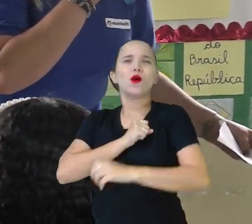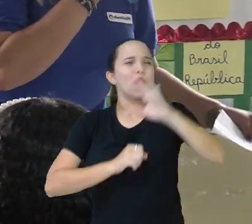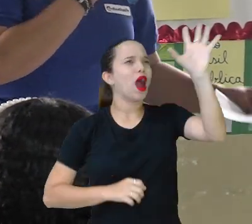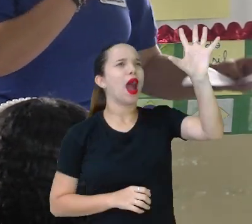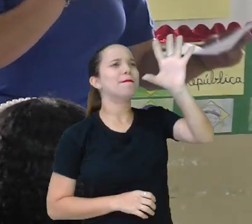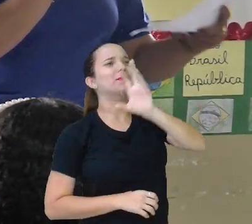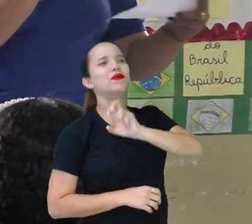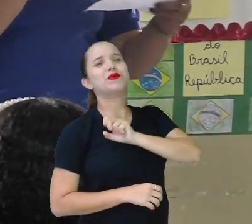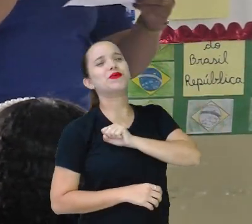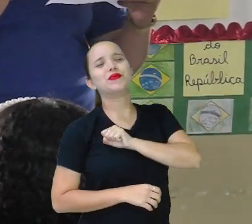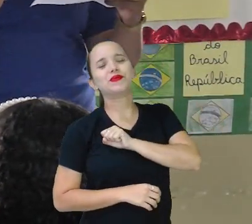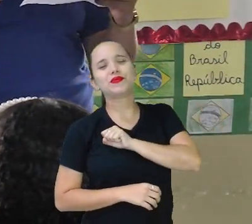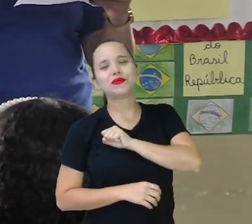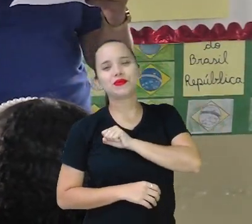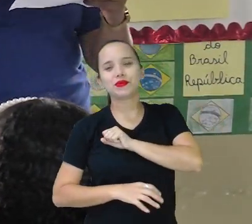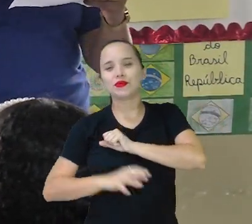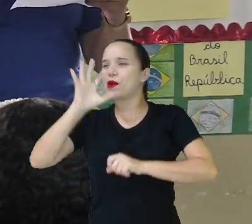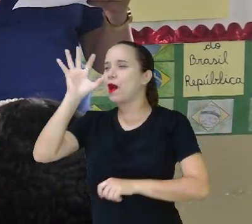Amor!